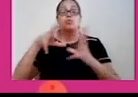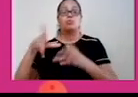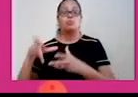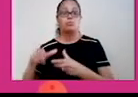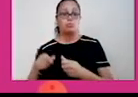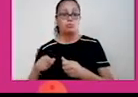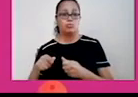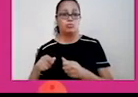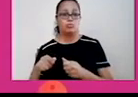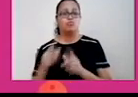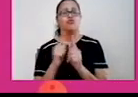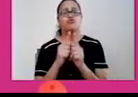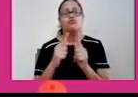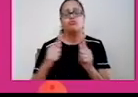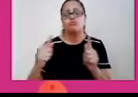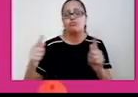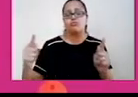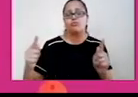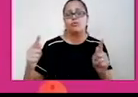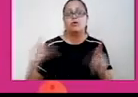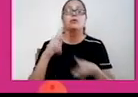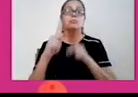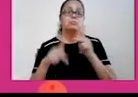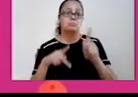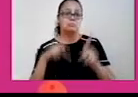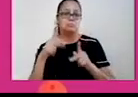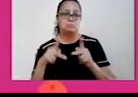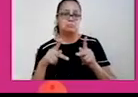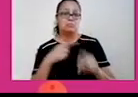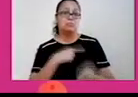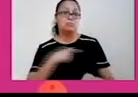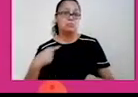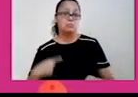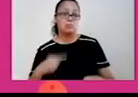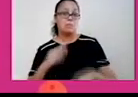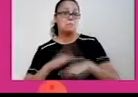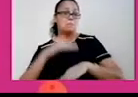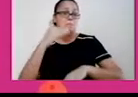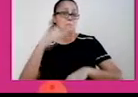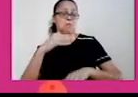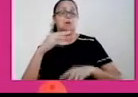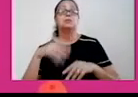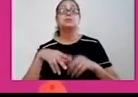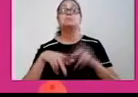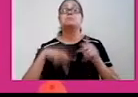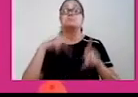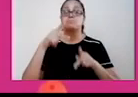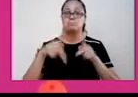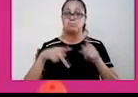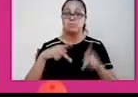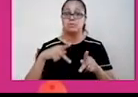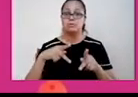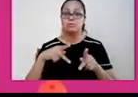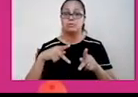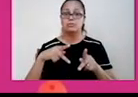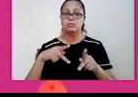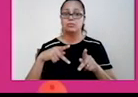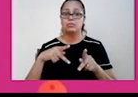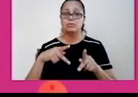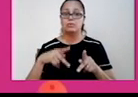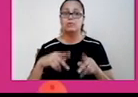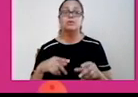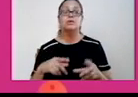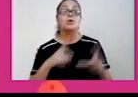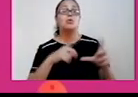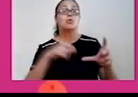termos populacionais, tá? Em termos populacionais, a China é o país mais populoso do mundo. Estamos falando em extensão territorial, em tamanho